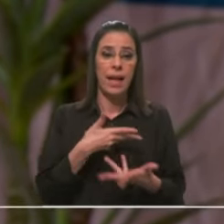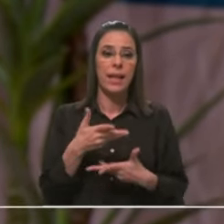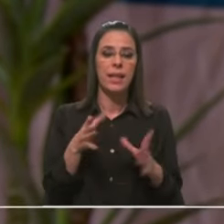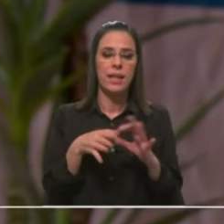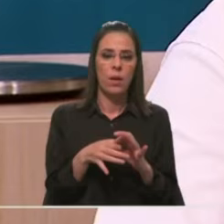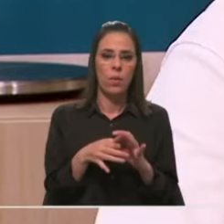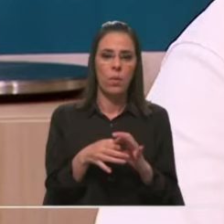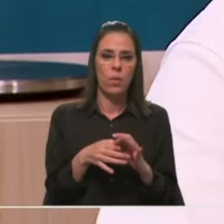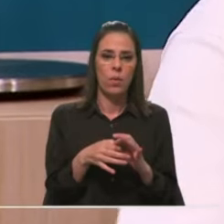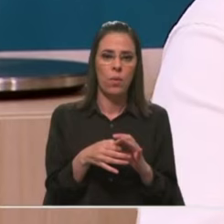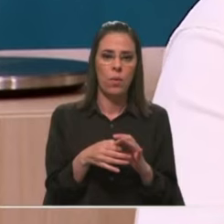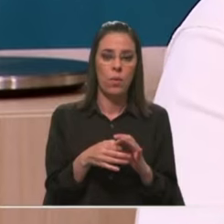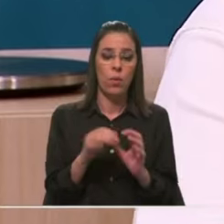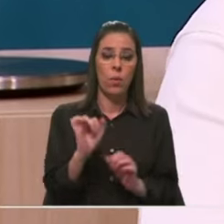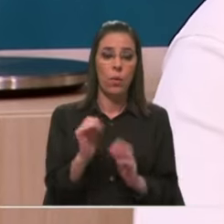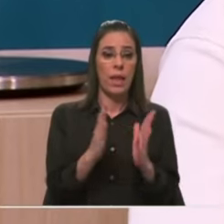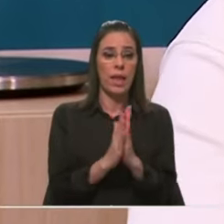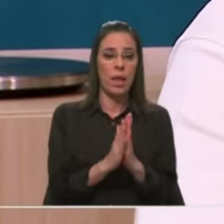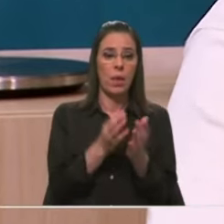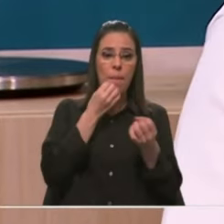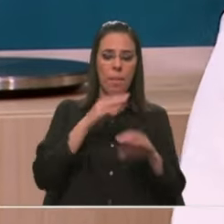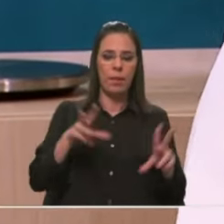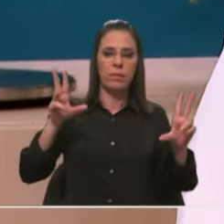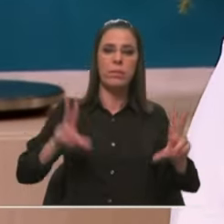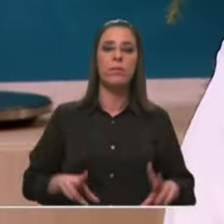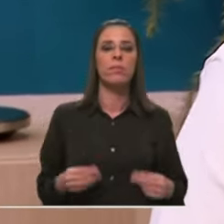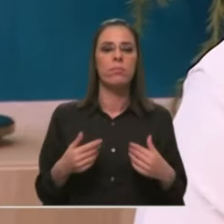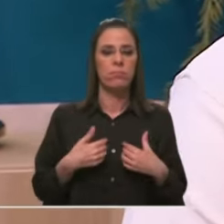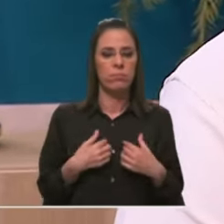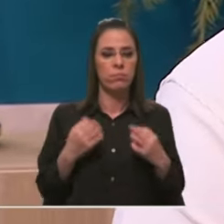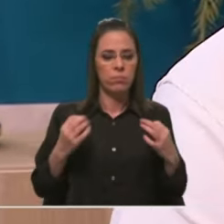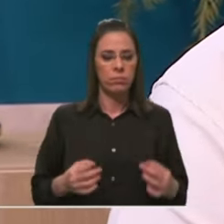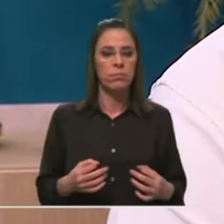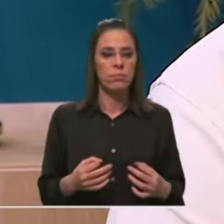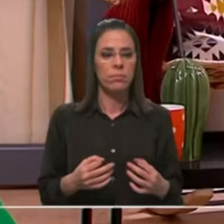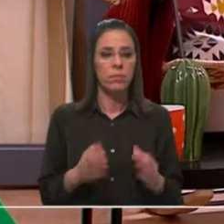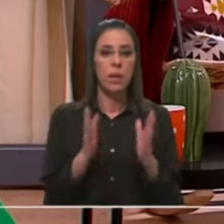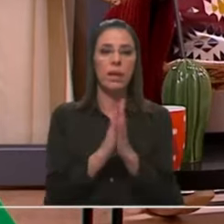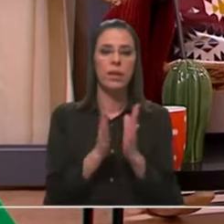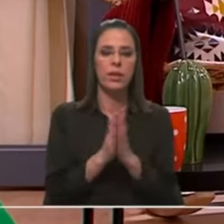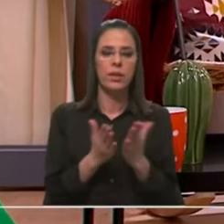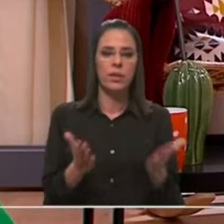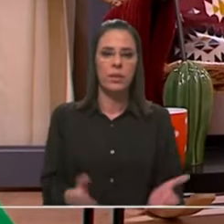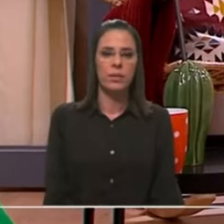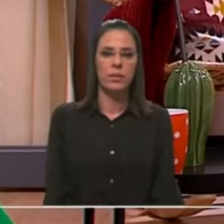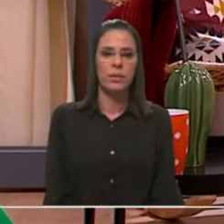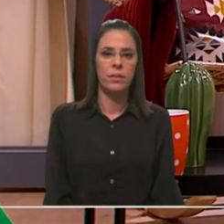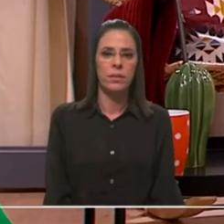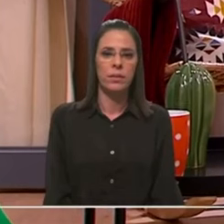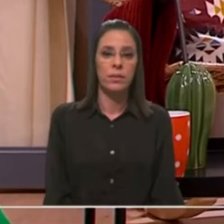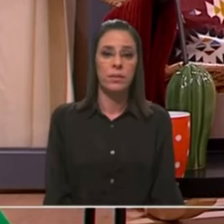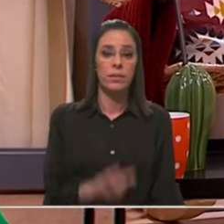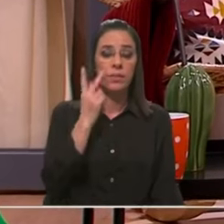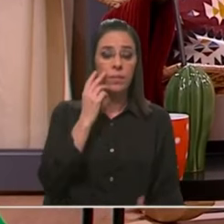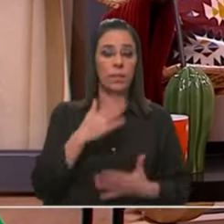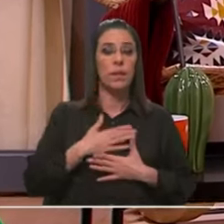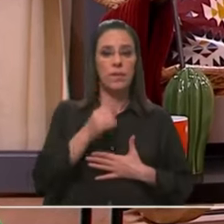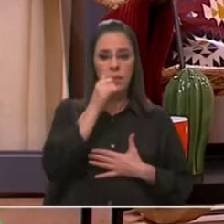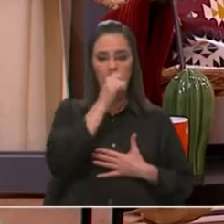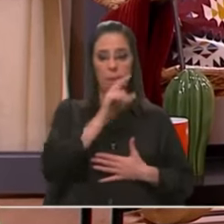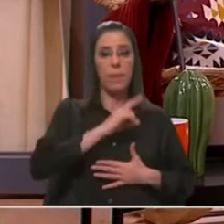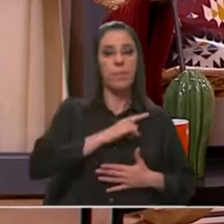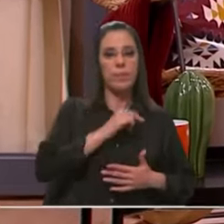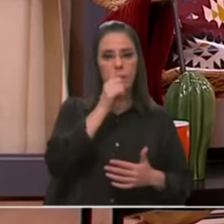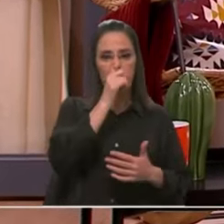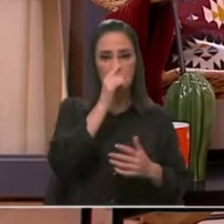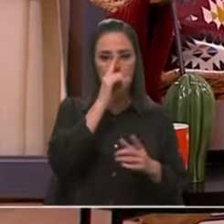com com o seu Deus nunca perdeu nunca nunca eu sou uma pessoa bastante religiosa hh na minha vida mesmo pessoal não é